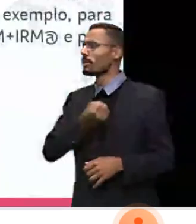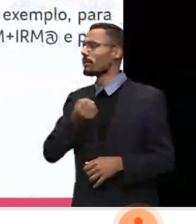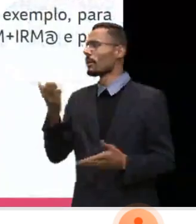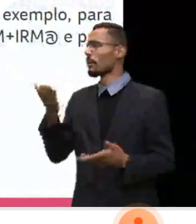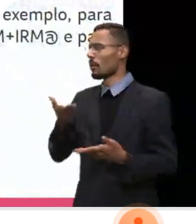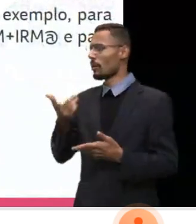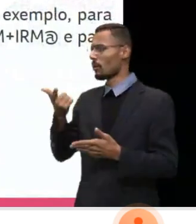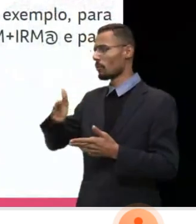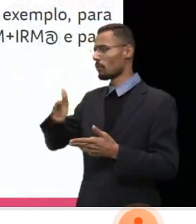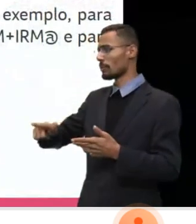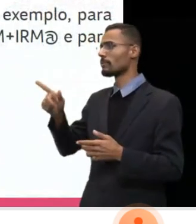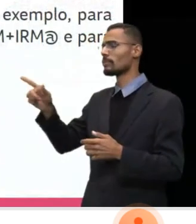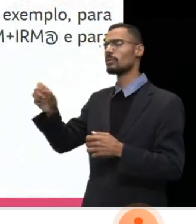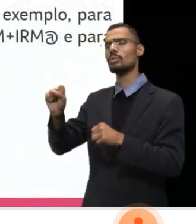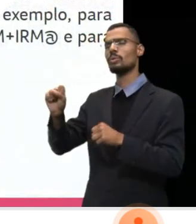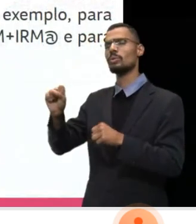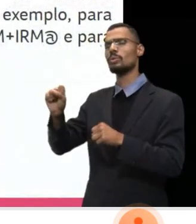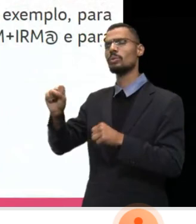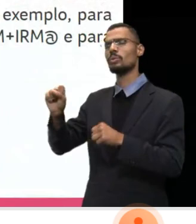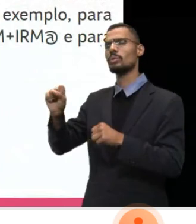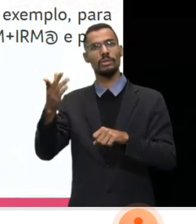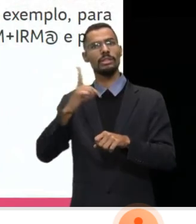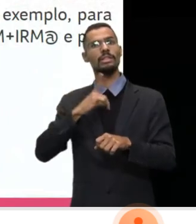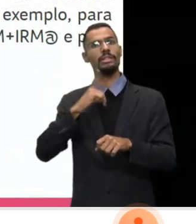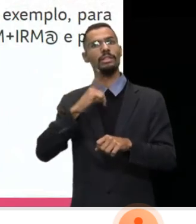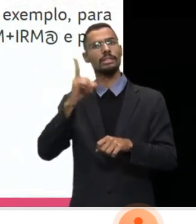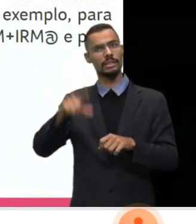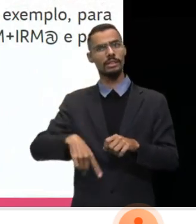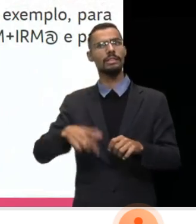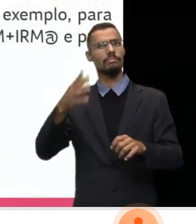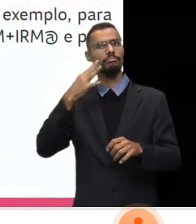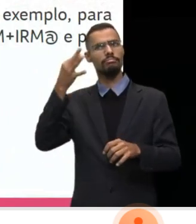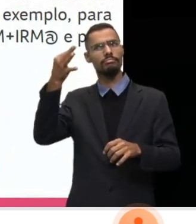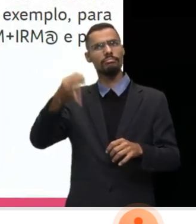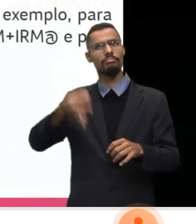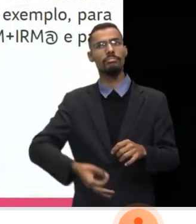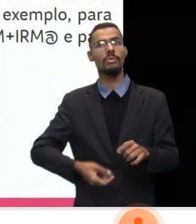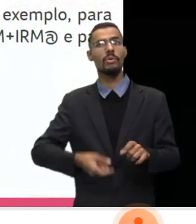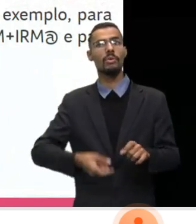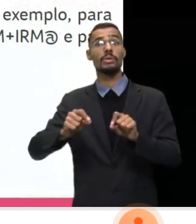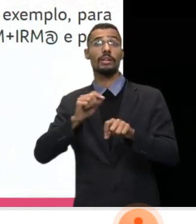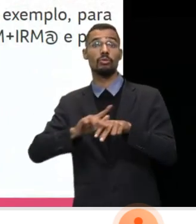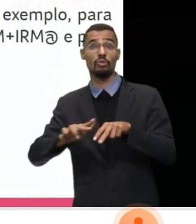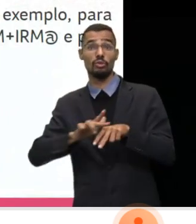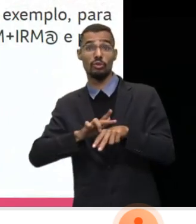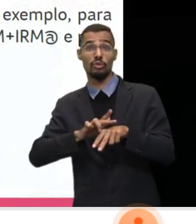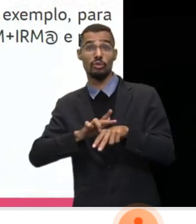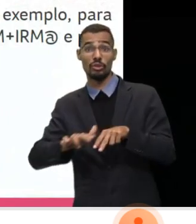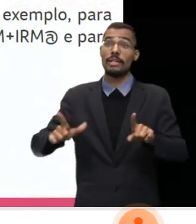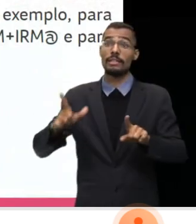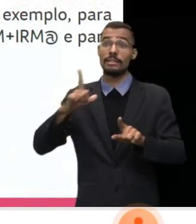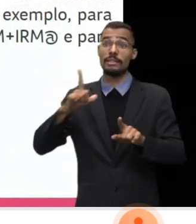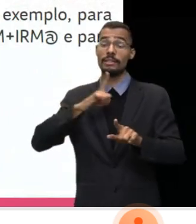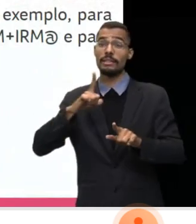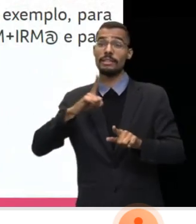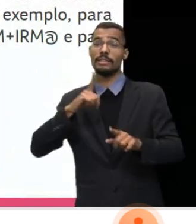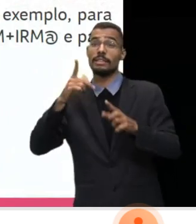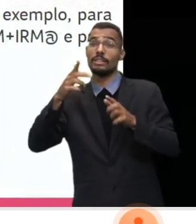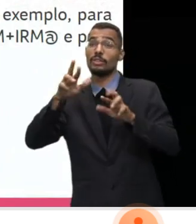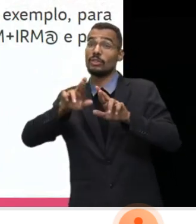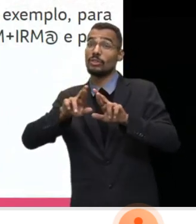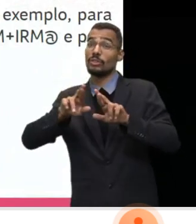Os substantivos, por sua vez, eles admitem a marcação de gênero, porém sob circunstâncias